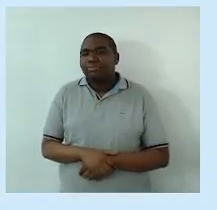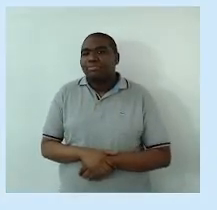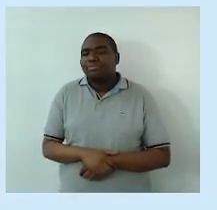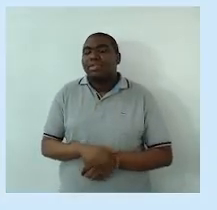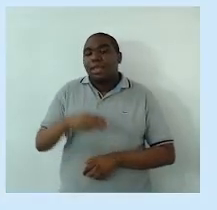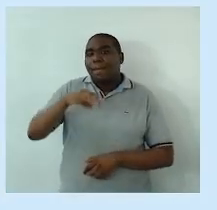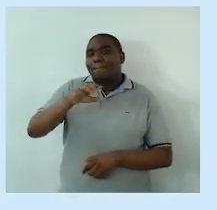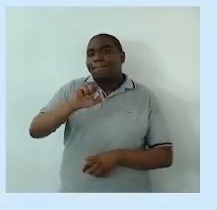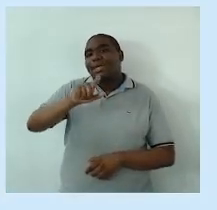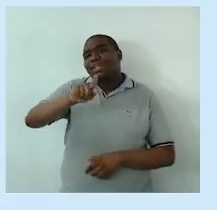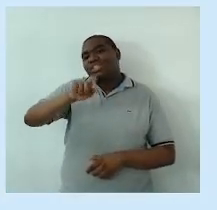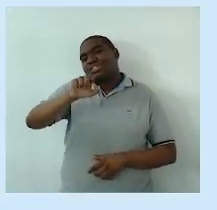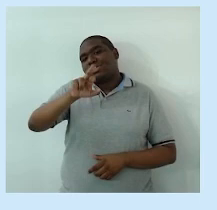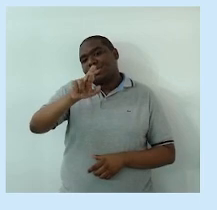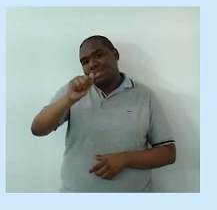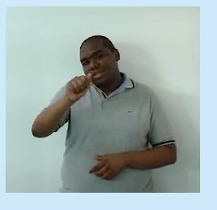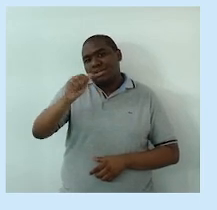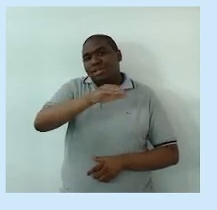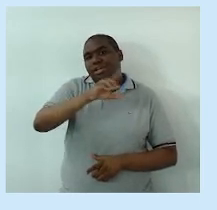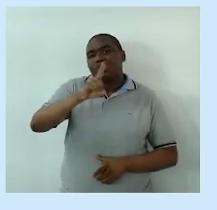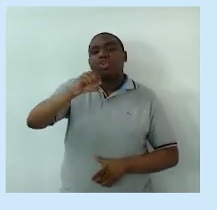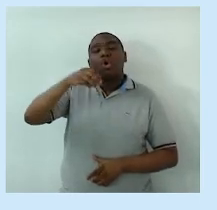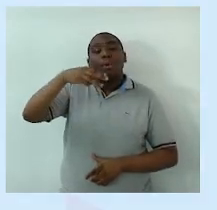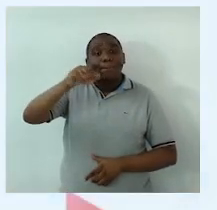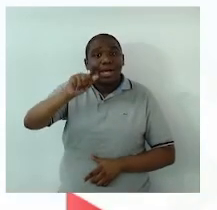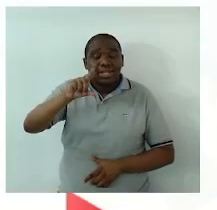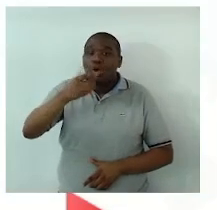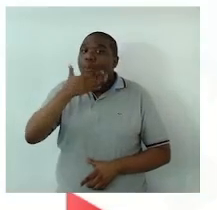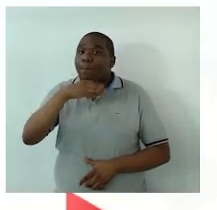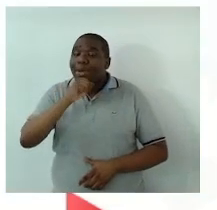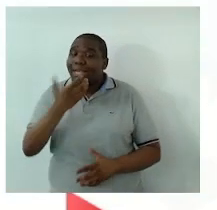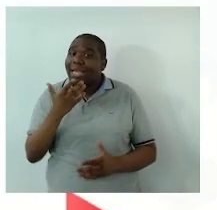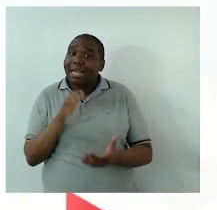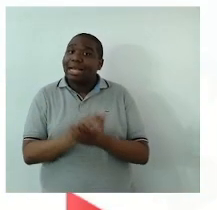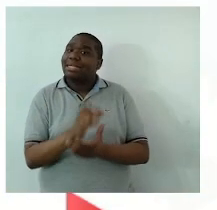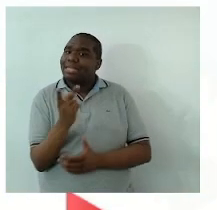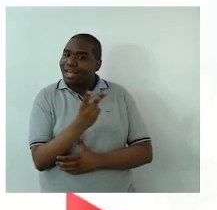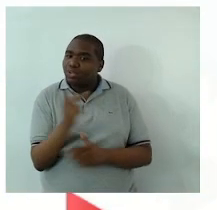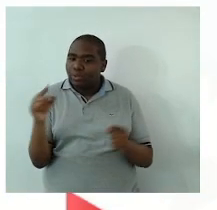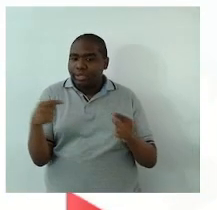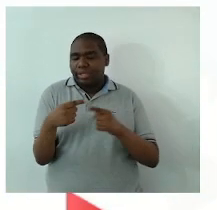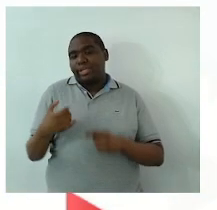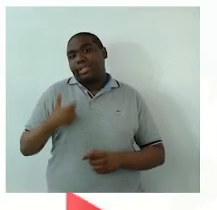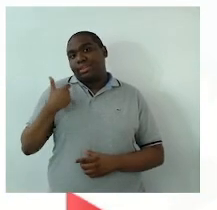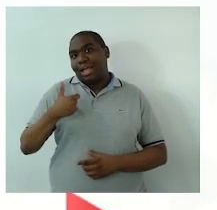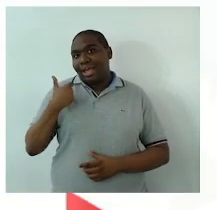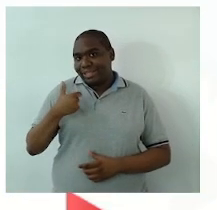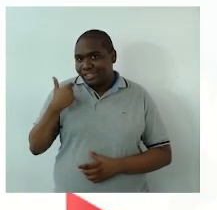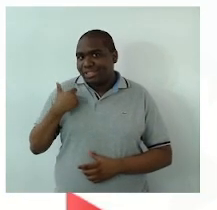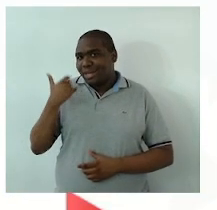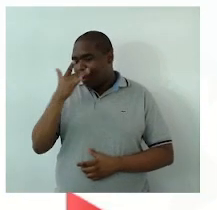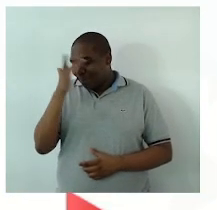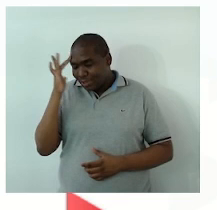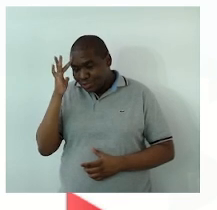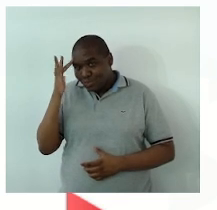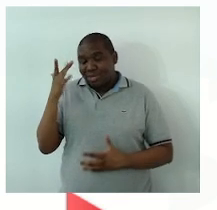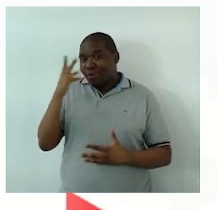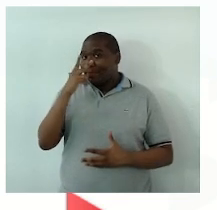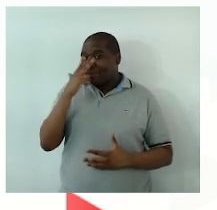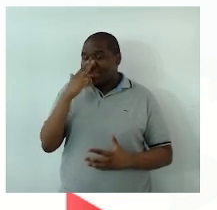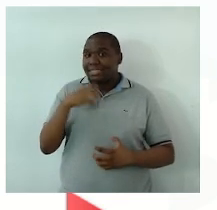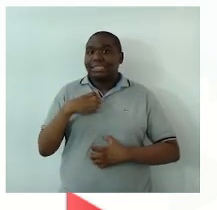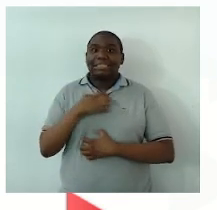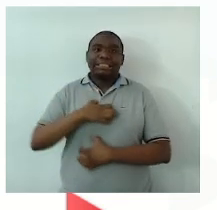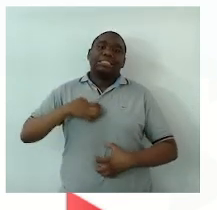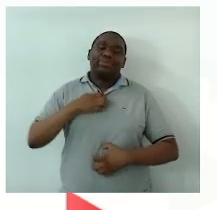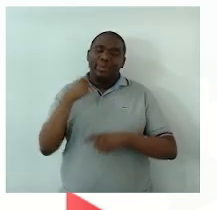pais de Catarina e Bianca, deseja casar as duas, seguindo a ordem da idade, né? O que deixa os pretendentes de Bianca desesperados,